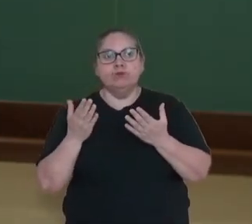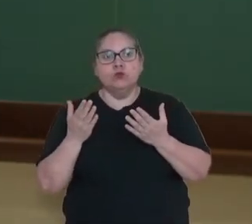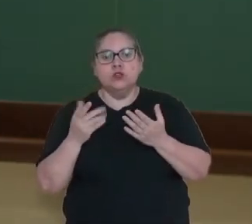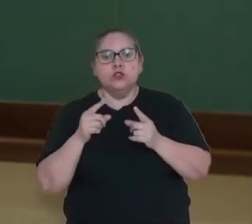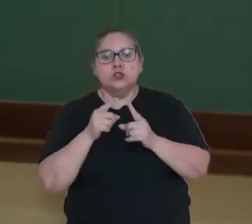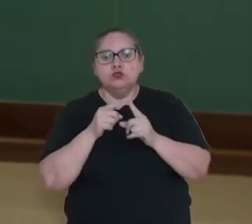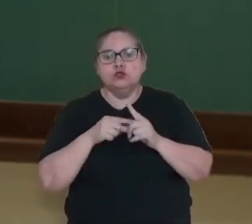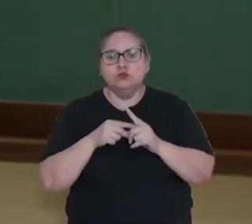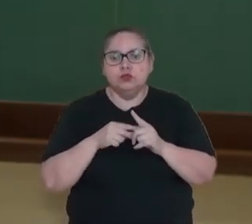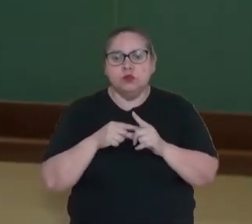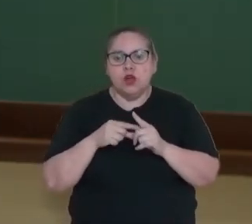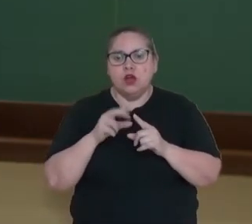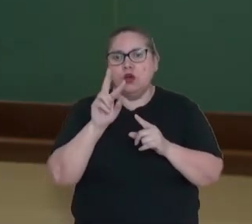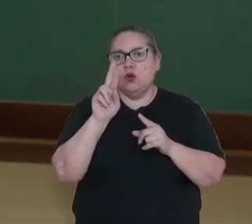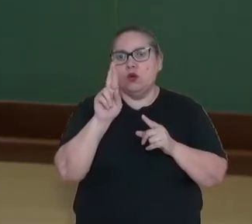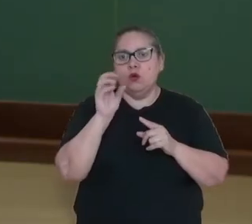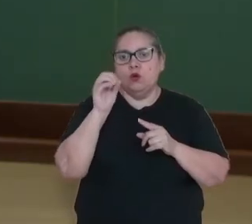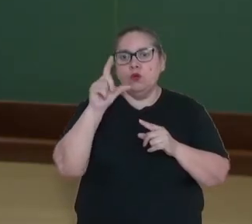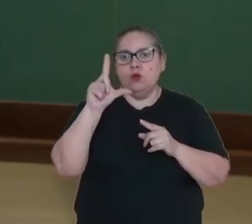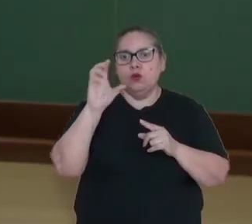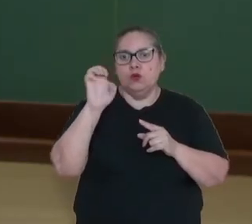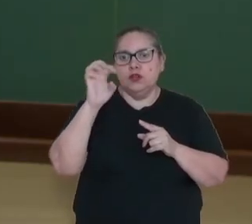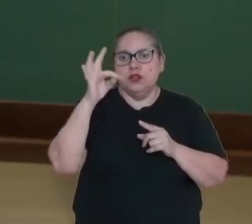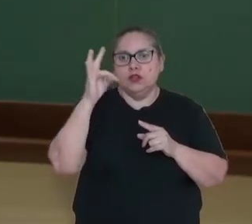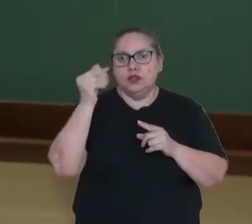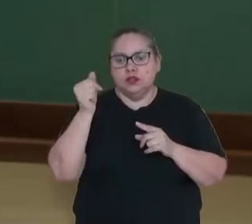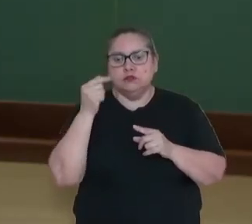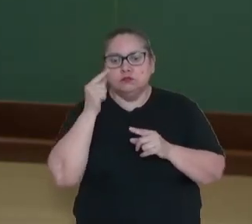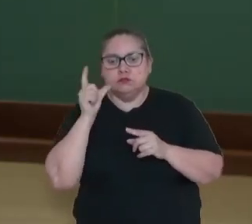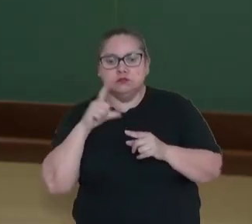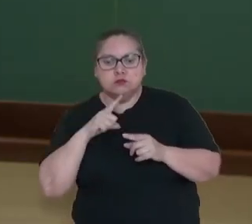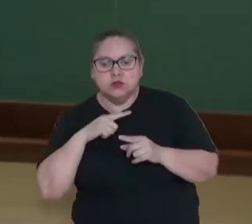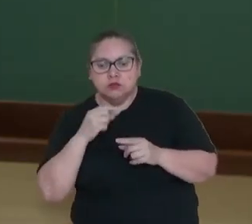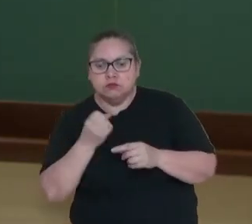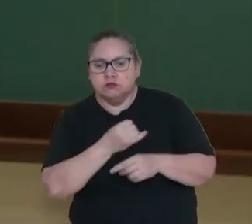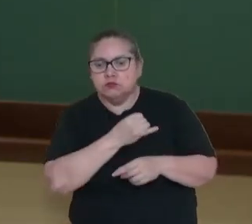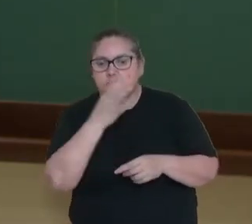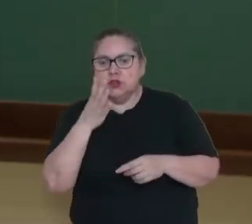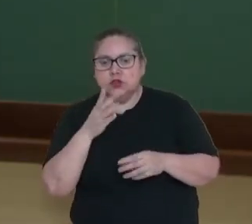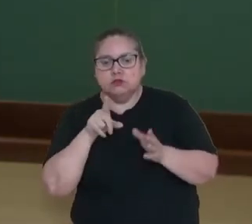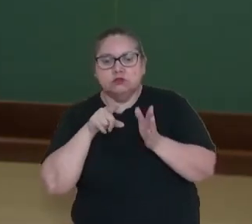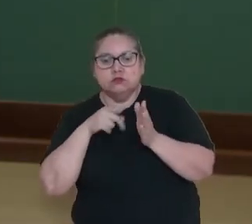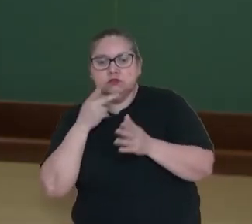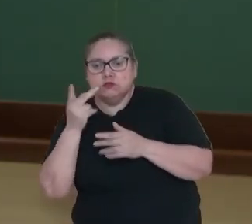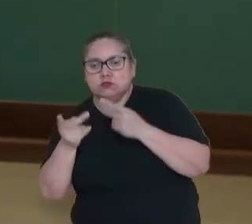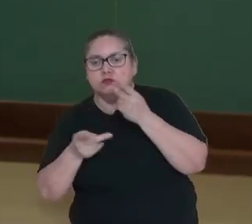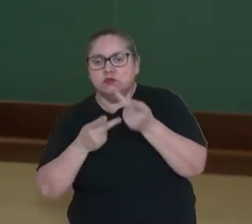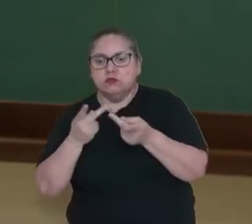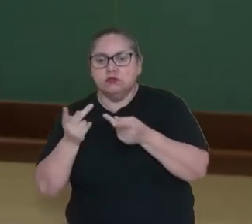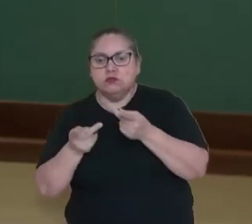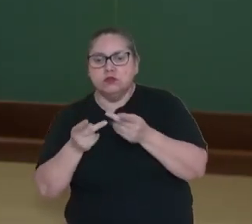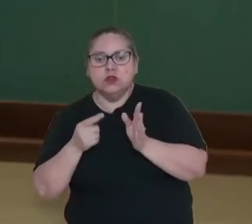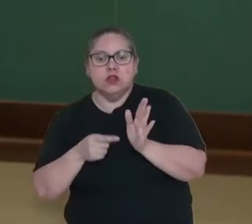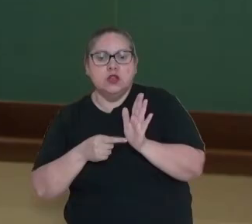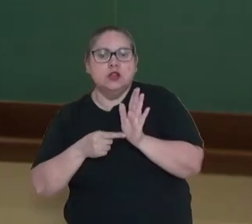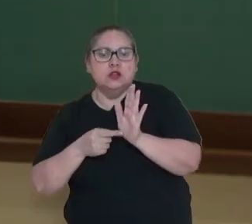tipo de uma roleta, certo? E ali tem várias propostas de